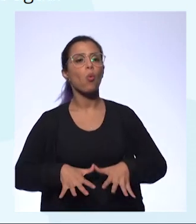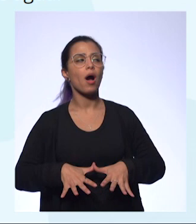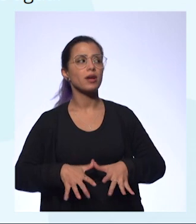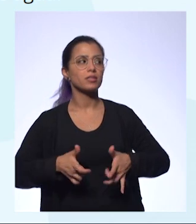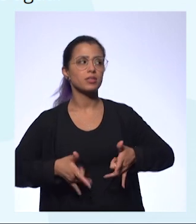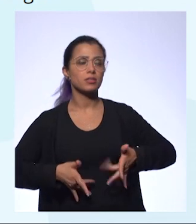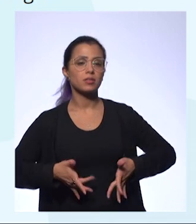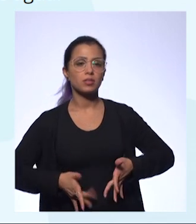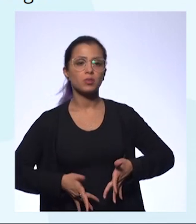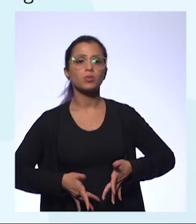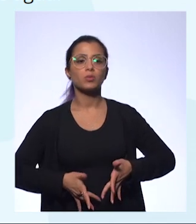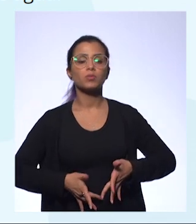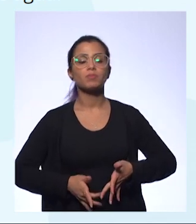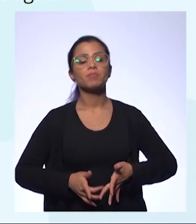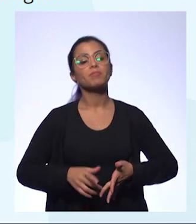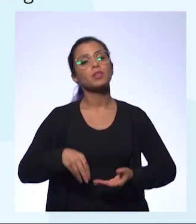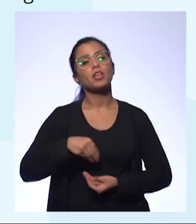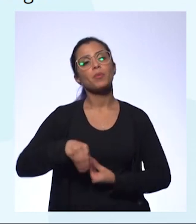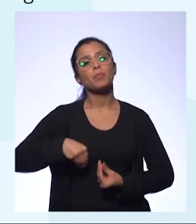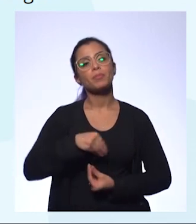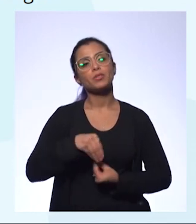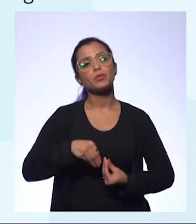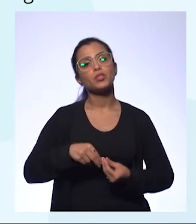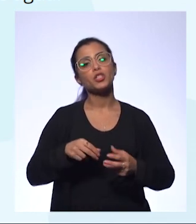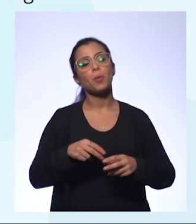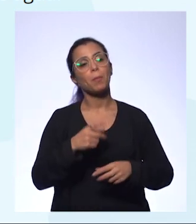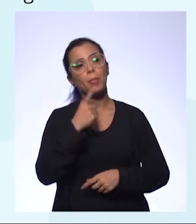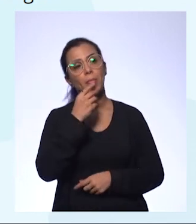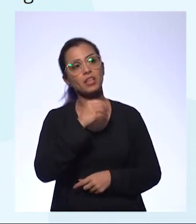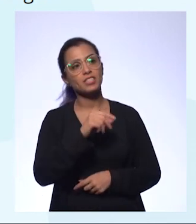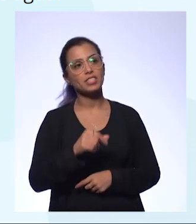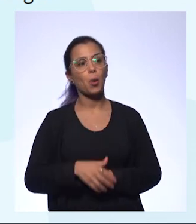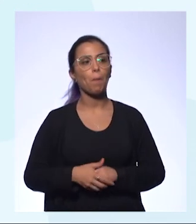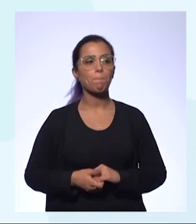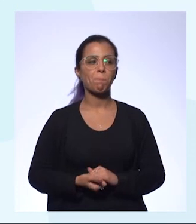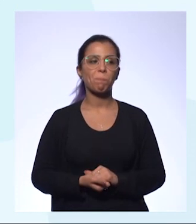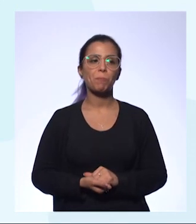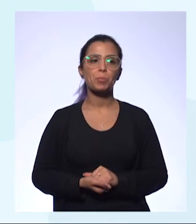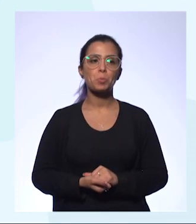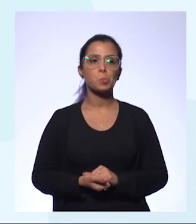restante dessa base, eles vão se misturar e formar um sal. Pode passar, por gentileza?